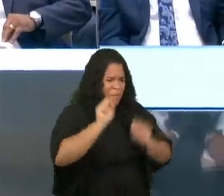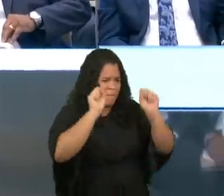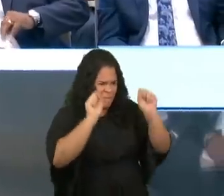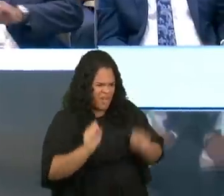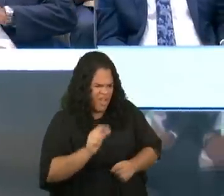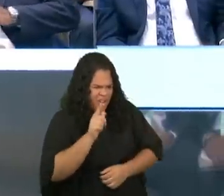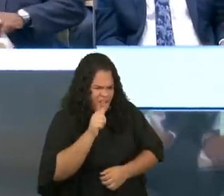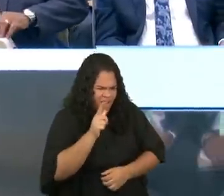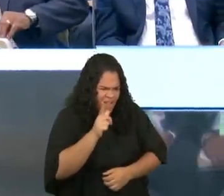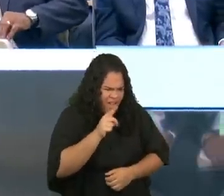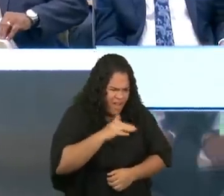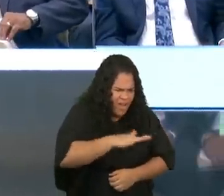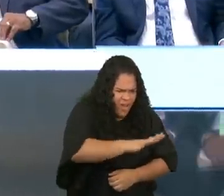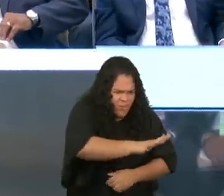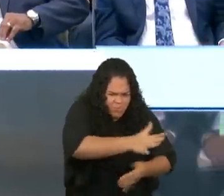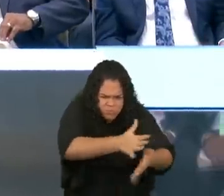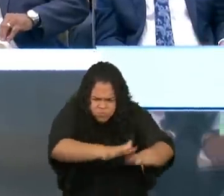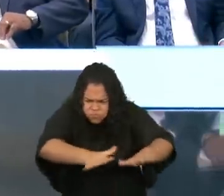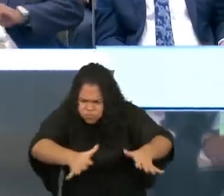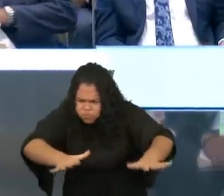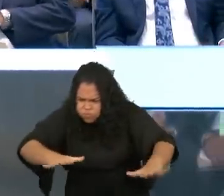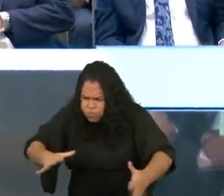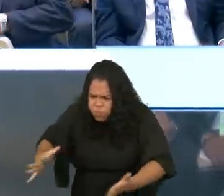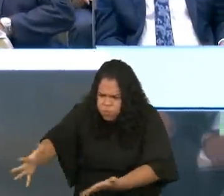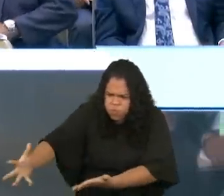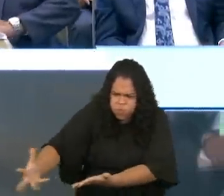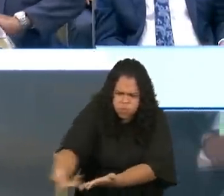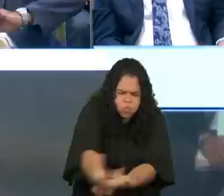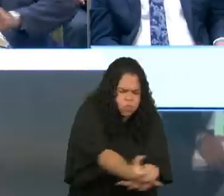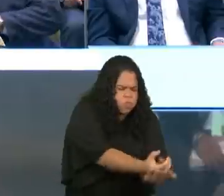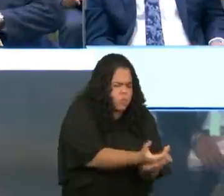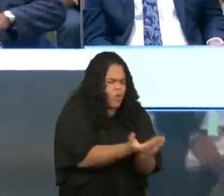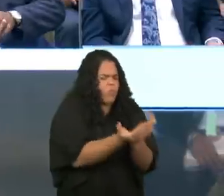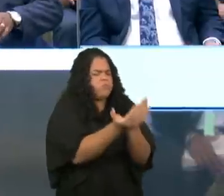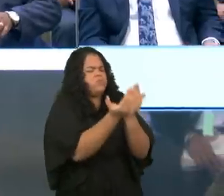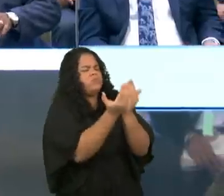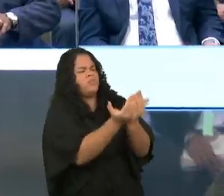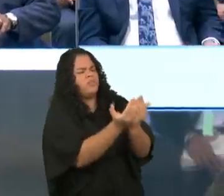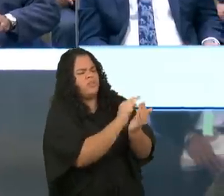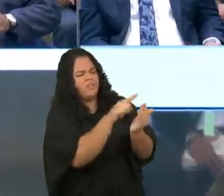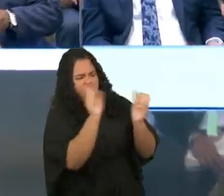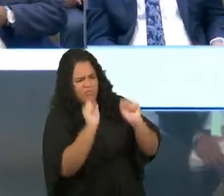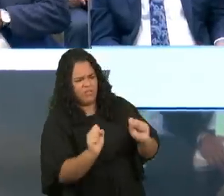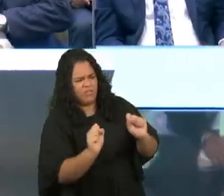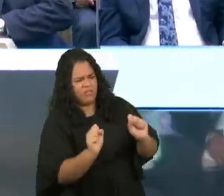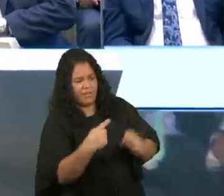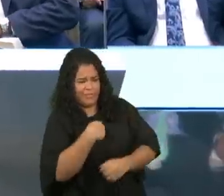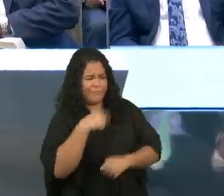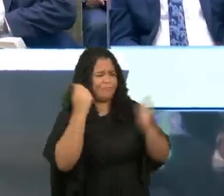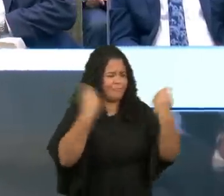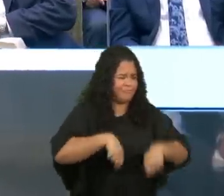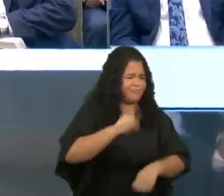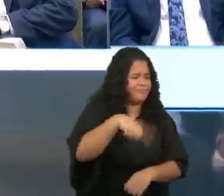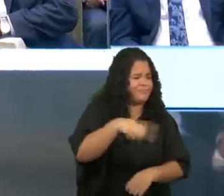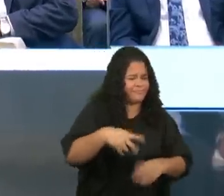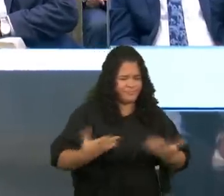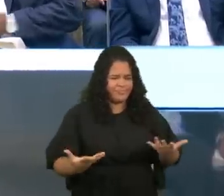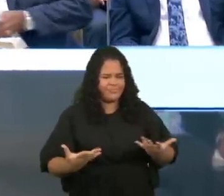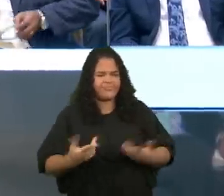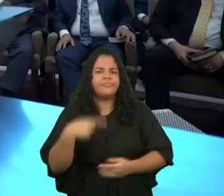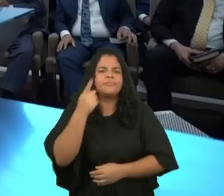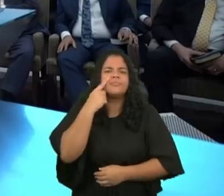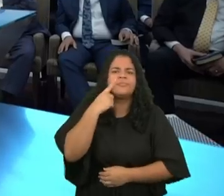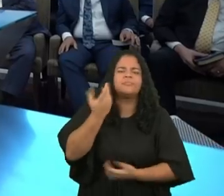conseguiu avaliar a extensão dos céus a palmo? Deus saiu assim e disse assim: olha, olha, vai vir